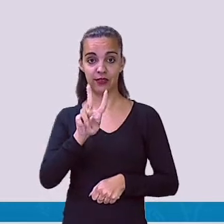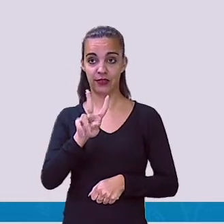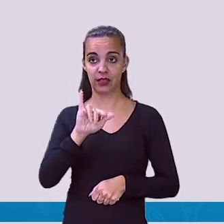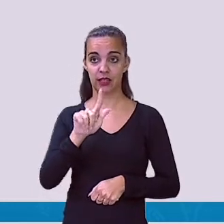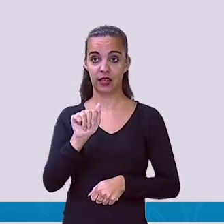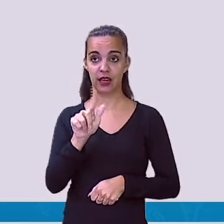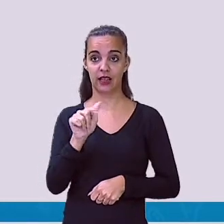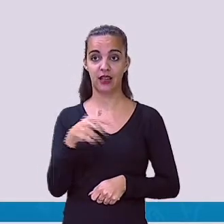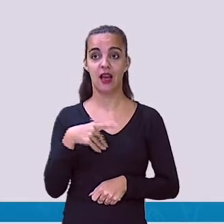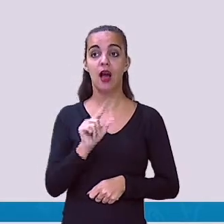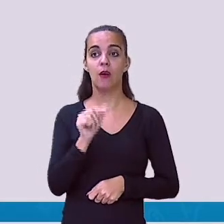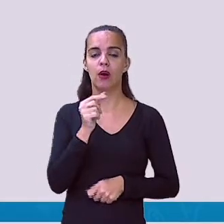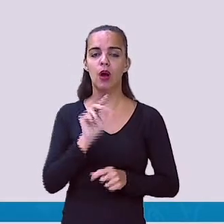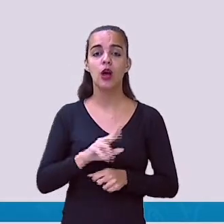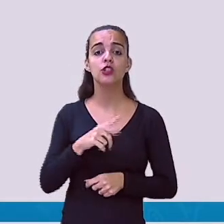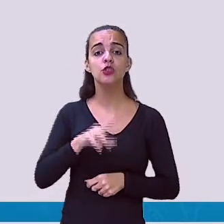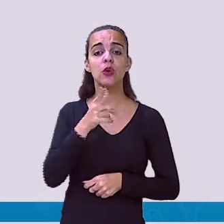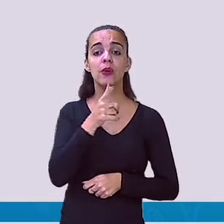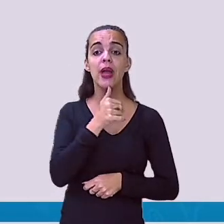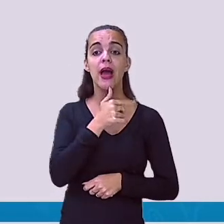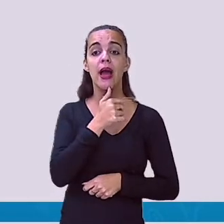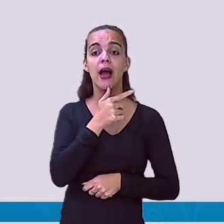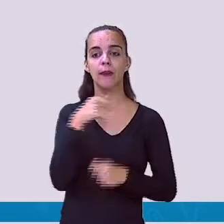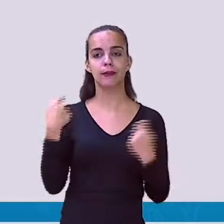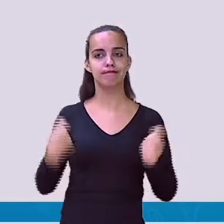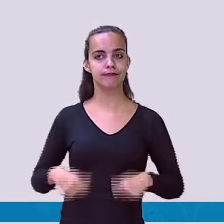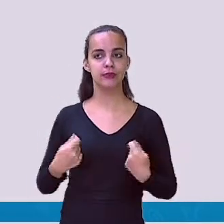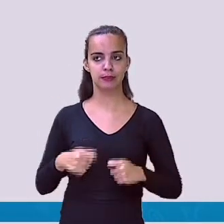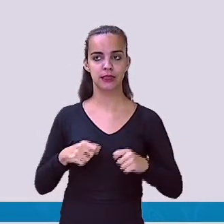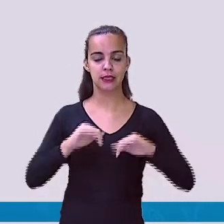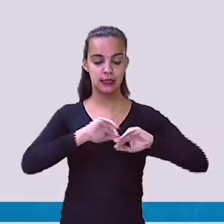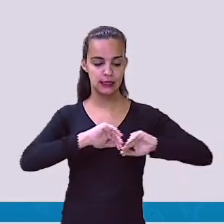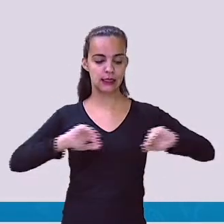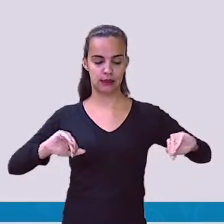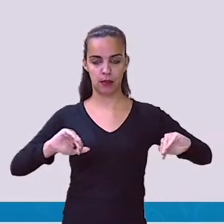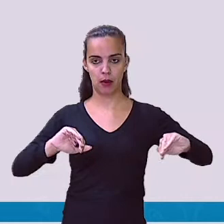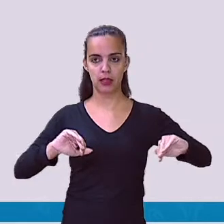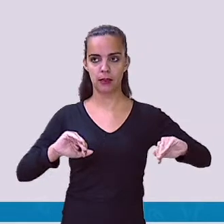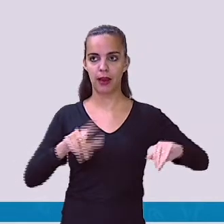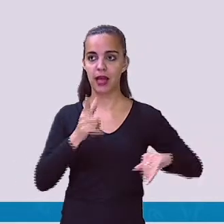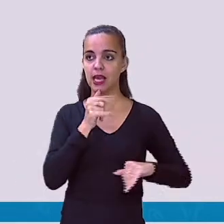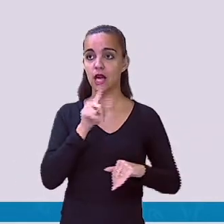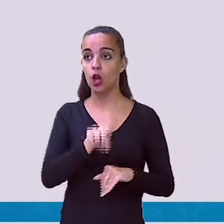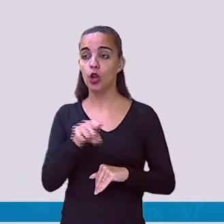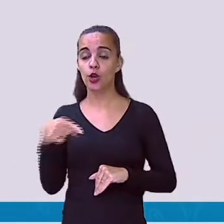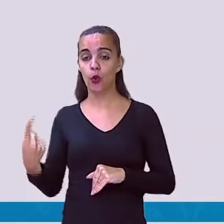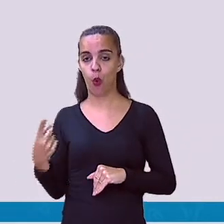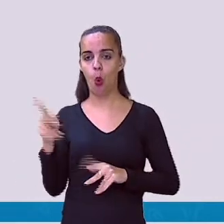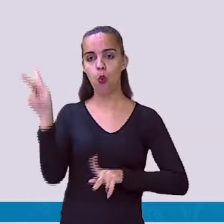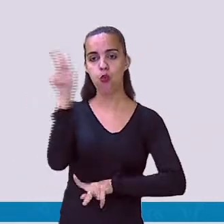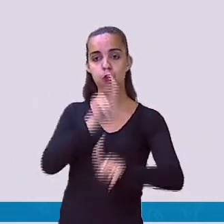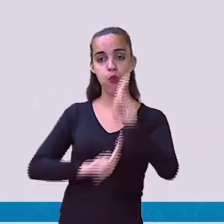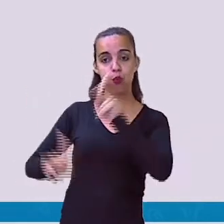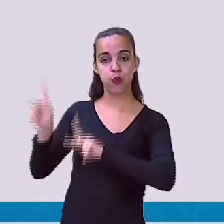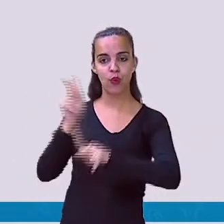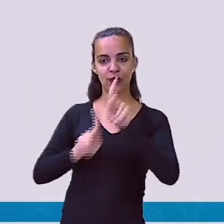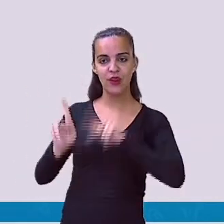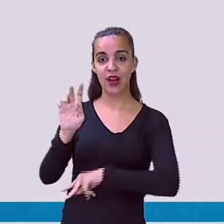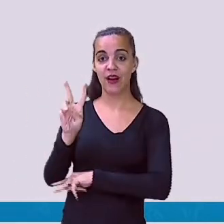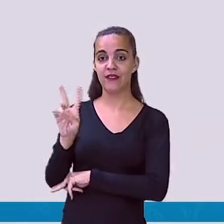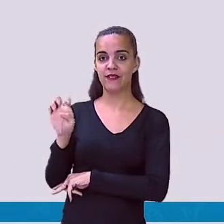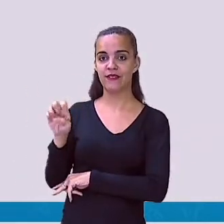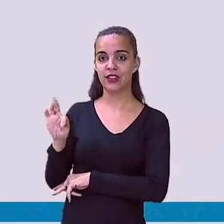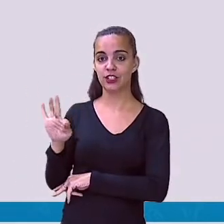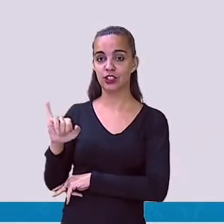uma corrente de água para separar os componentes. E na ventilação, utiliza-se